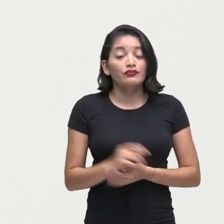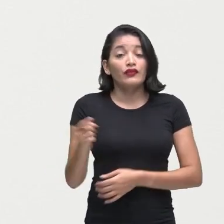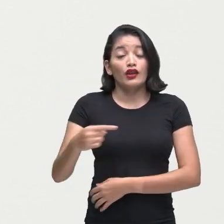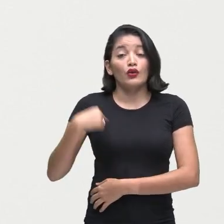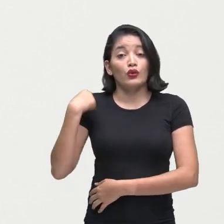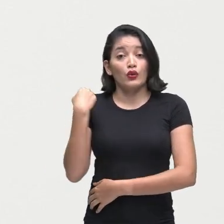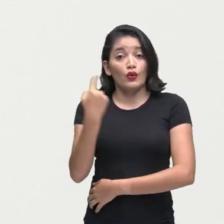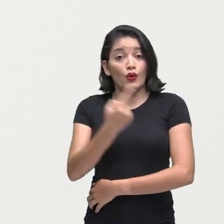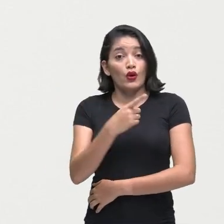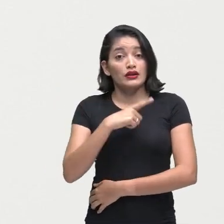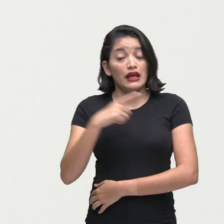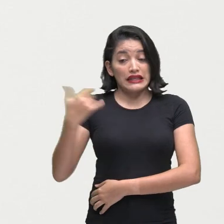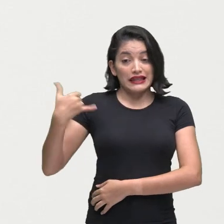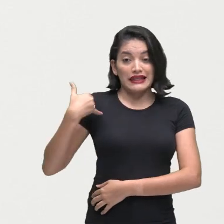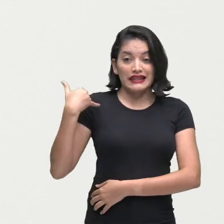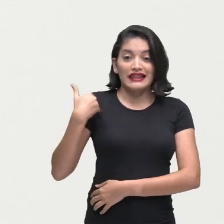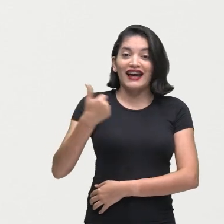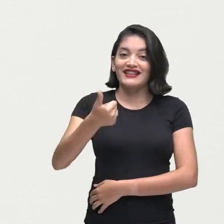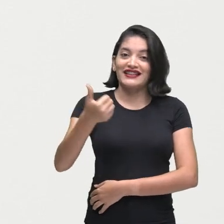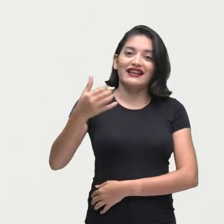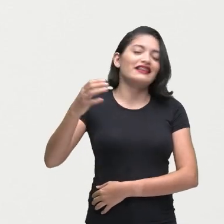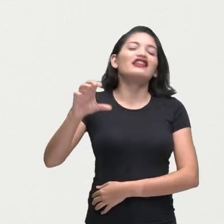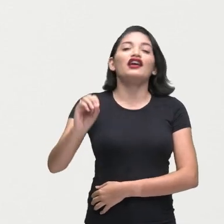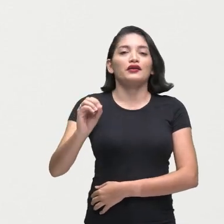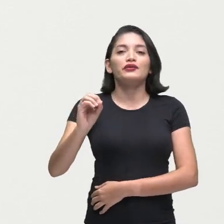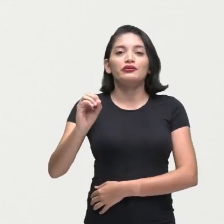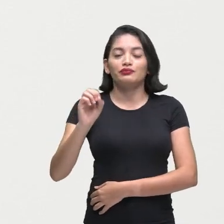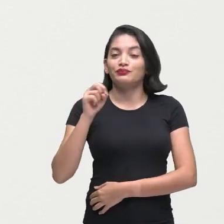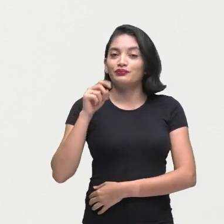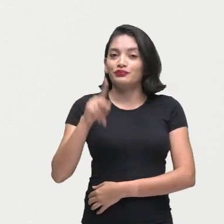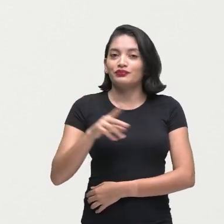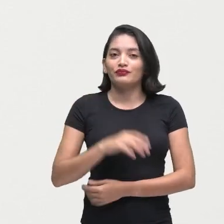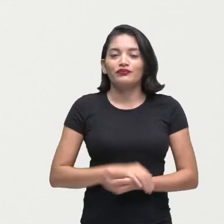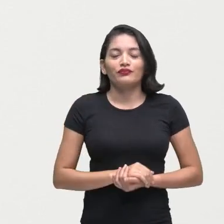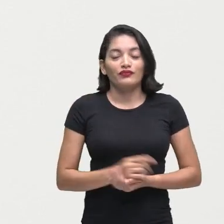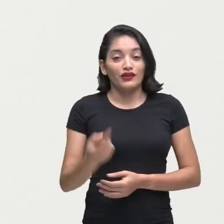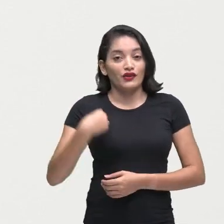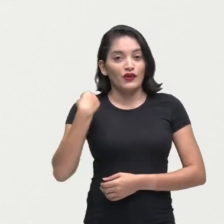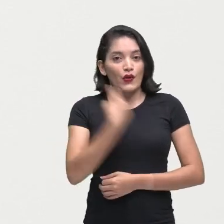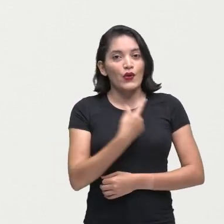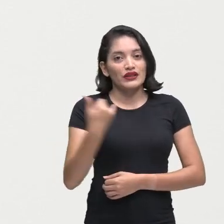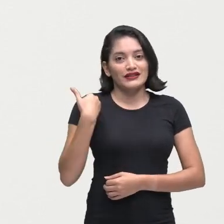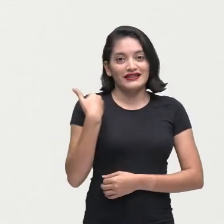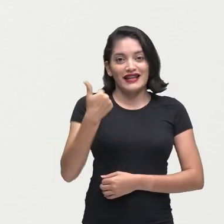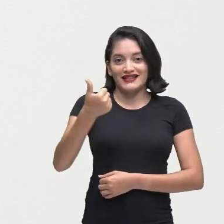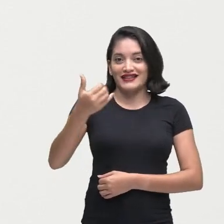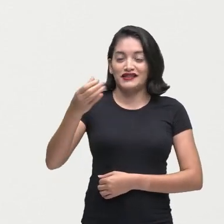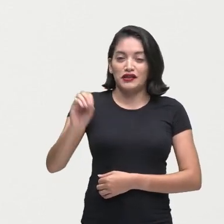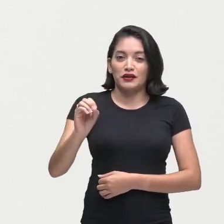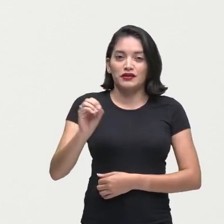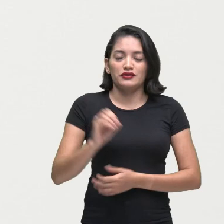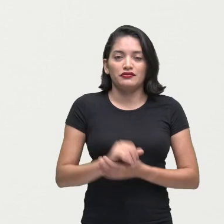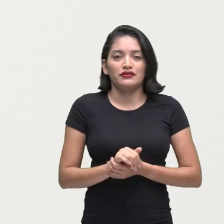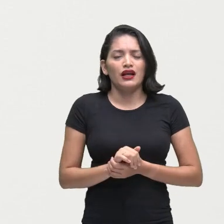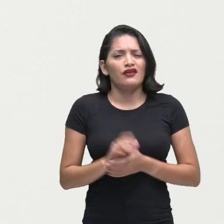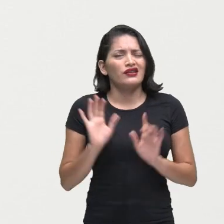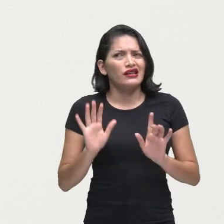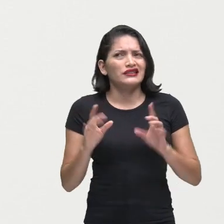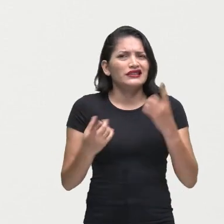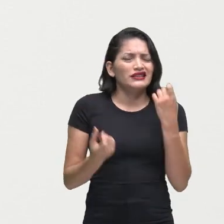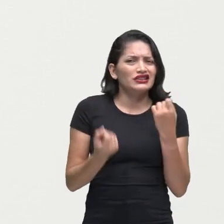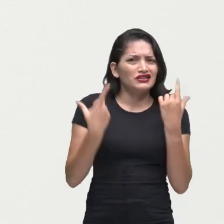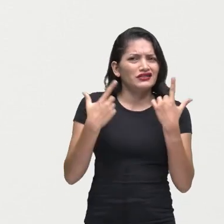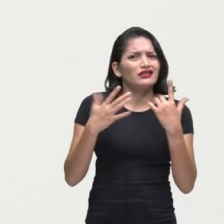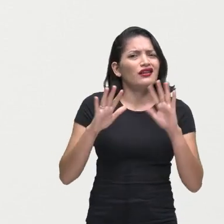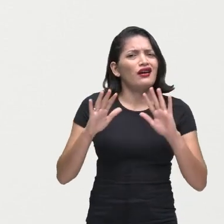temos 10 anos de idade nós temos 10 anos de idade fica um pouquinho estranho na hora